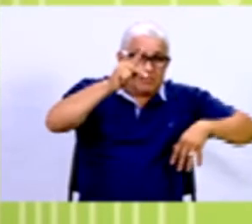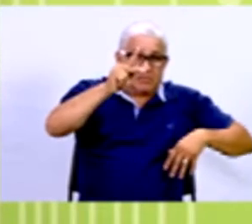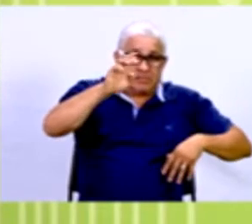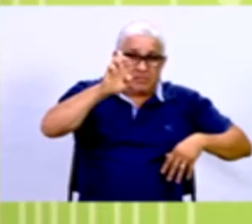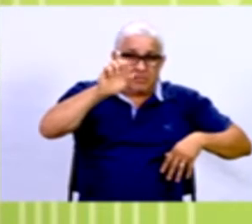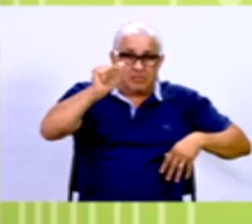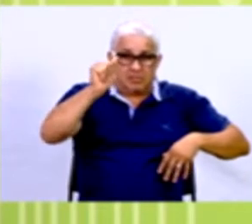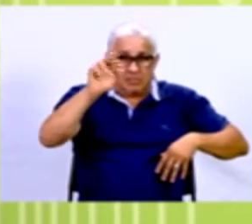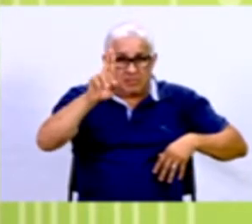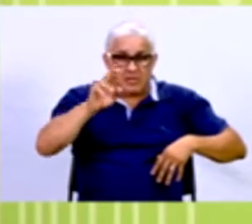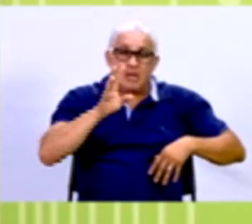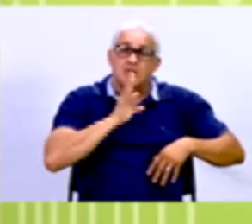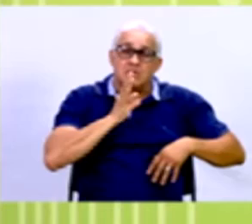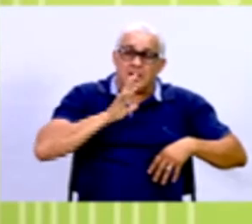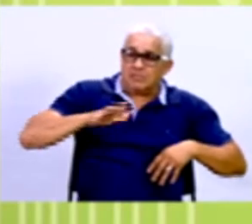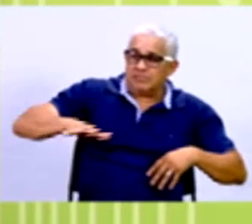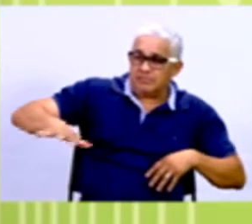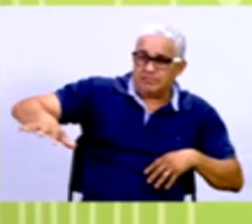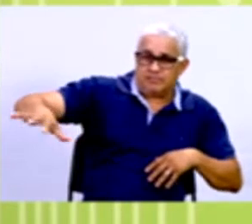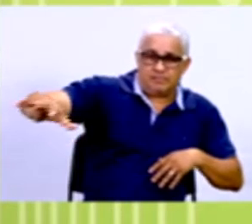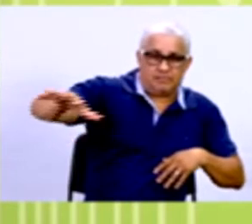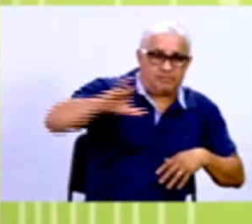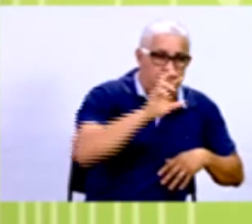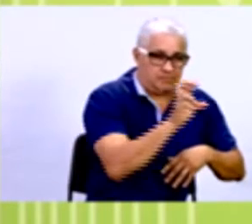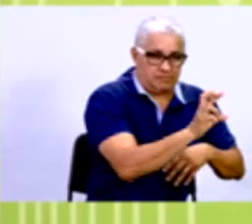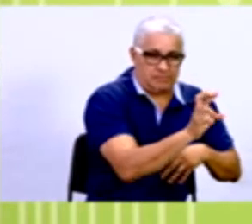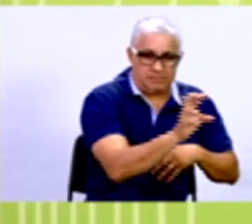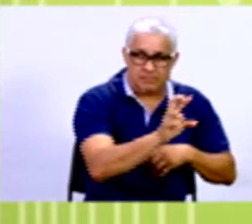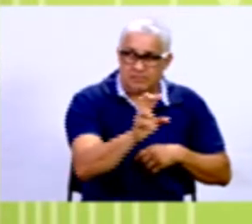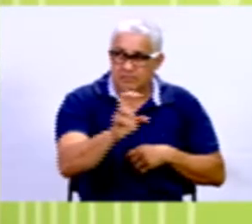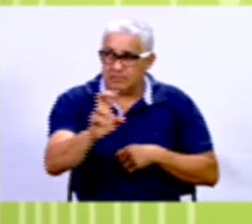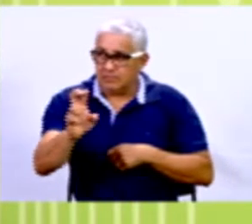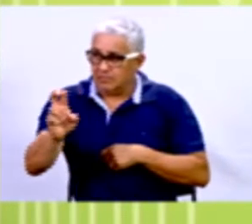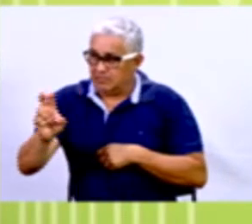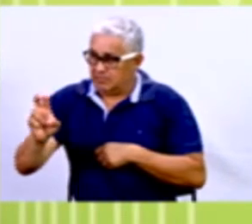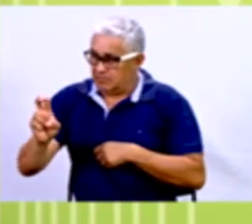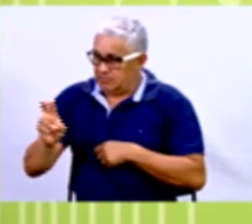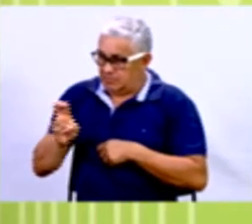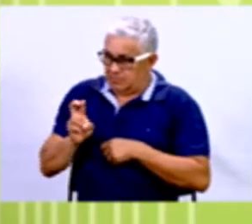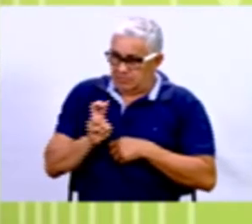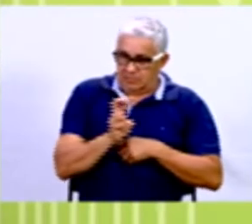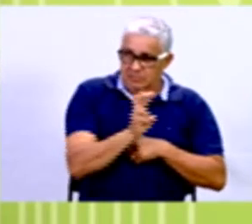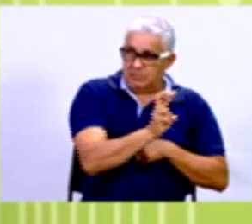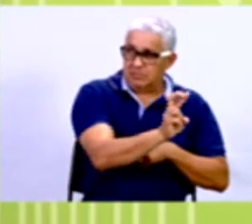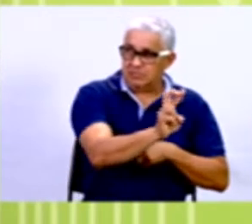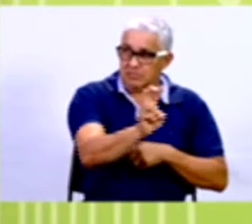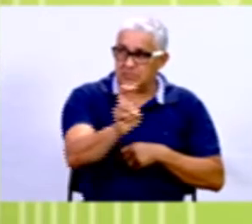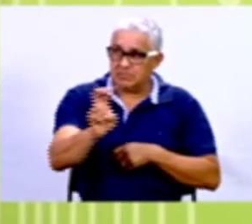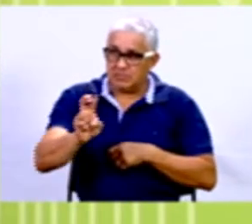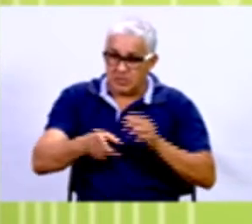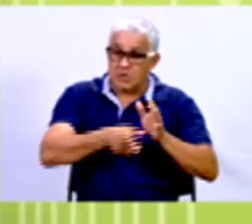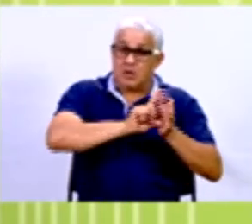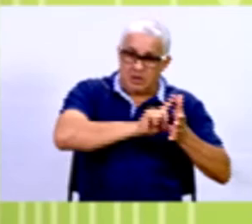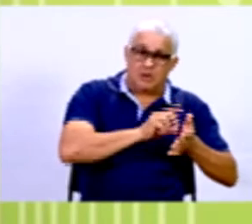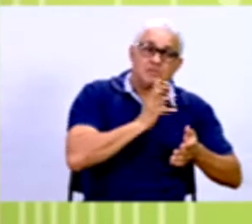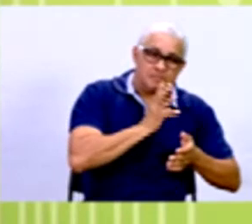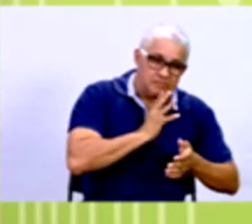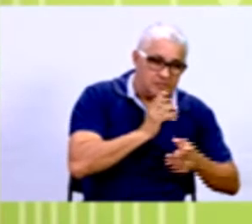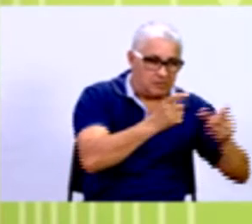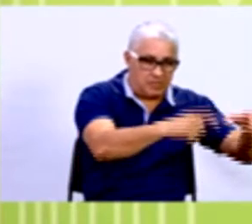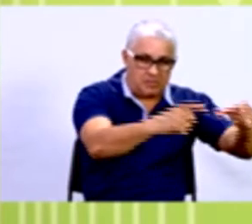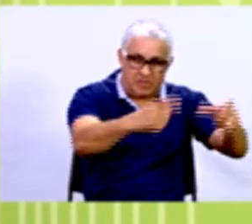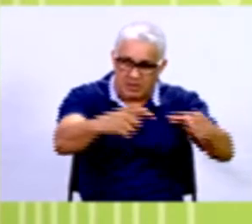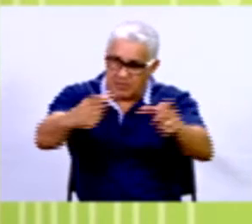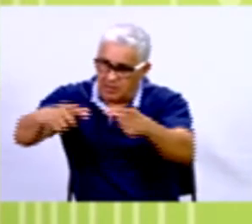um reconhecimento, vamos fazer um mapa de riscos, né? Você tem um conhecimento, você antecipa, você reconhece